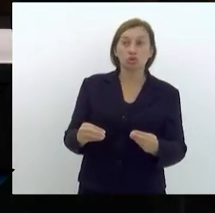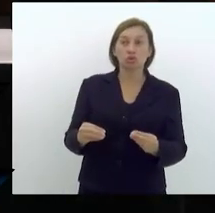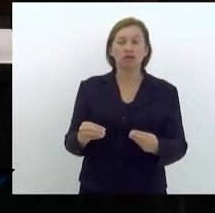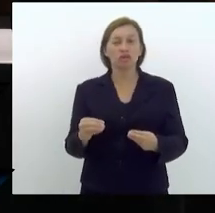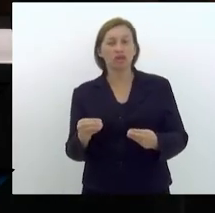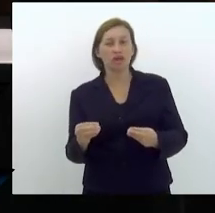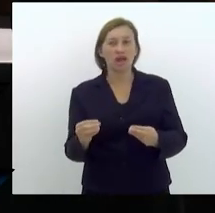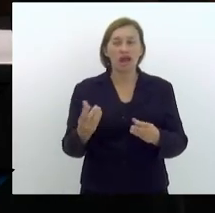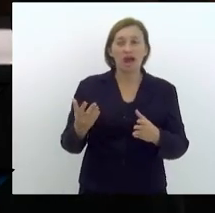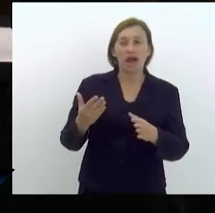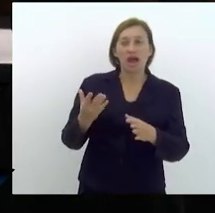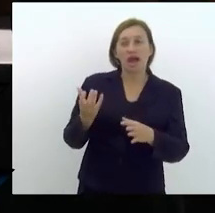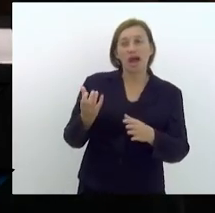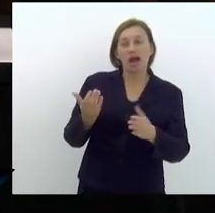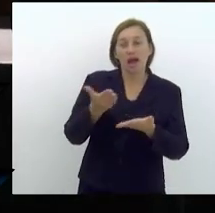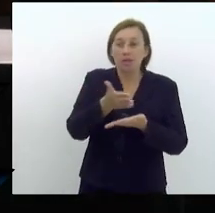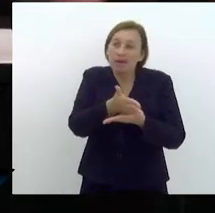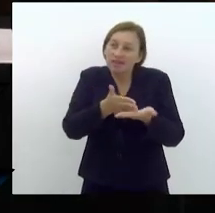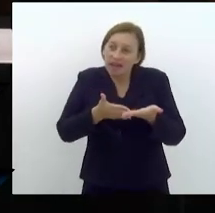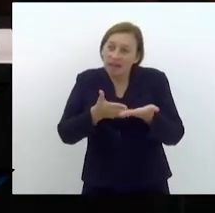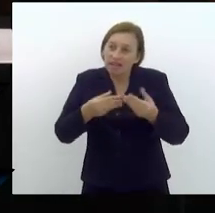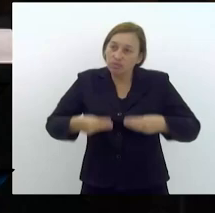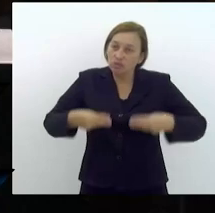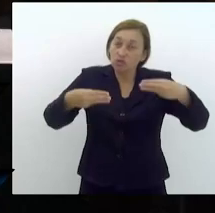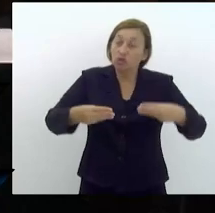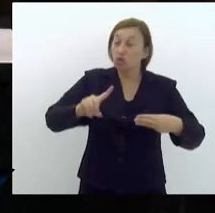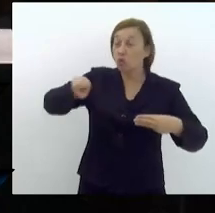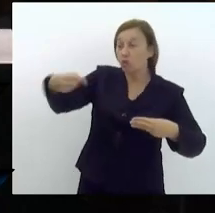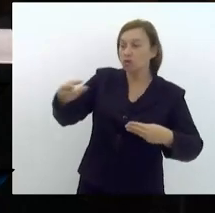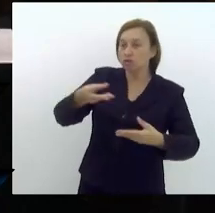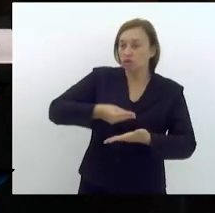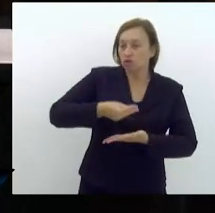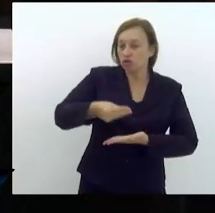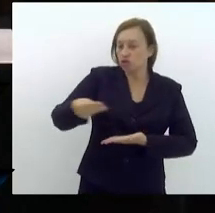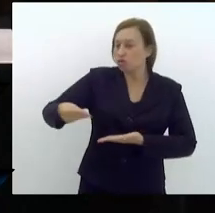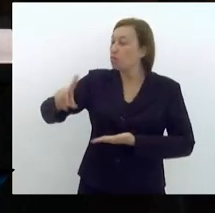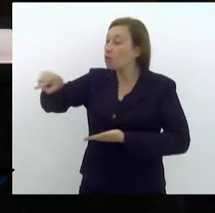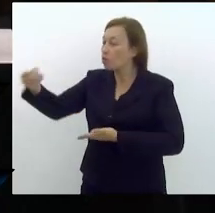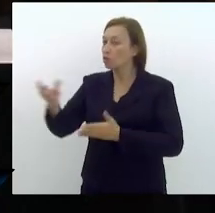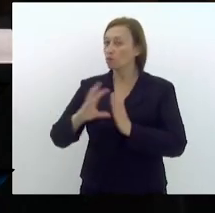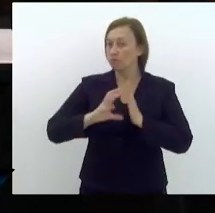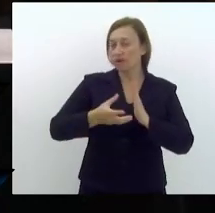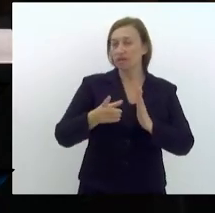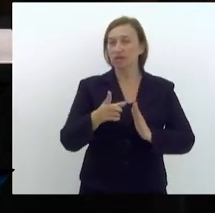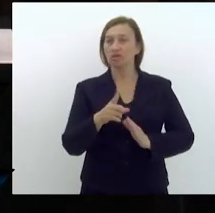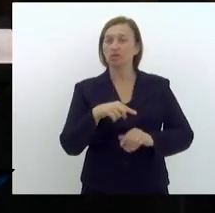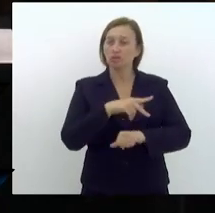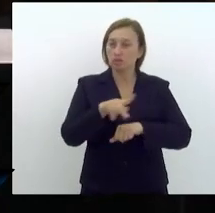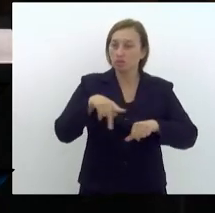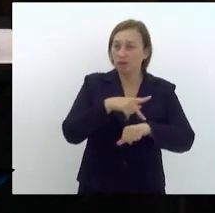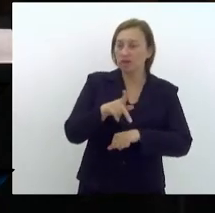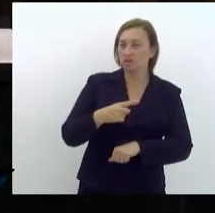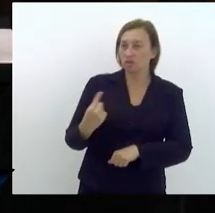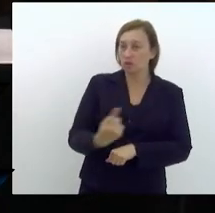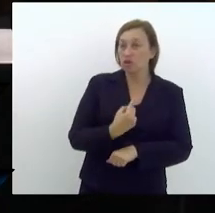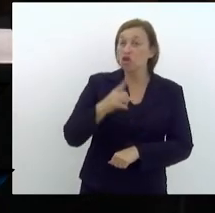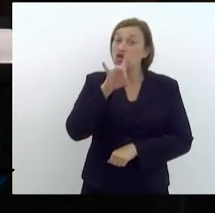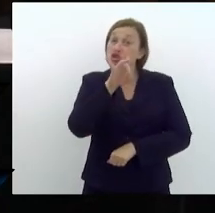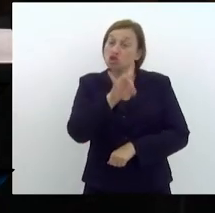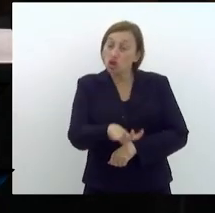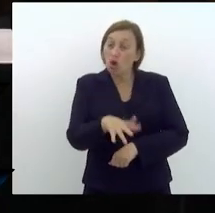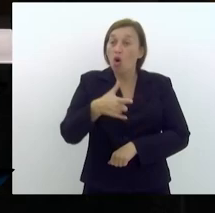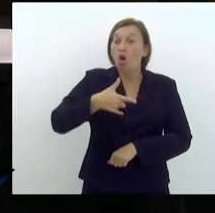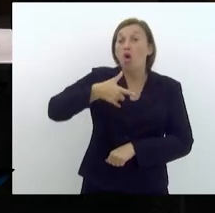dúzia de Ministérios o outro ele distribuiu para os demais partidos do nosso país e só a conta de